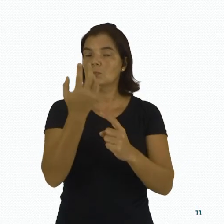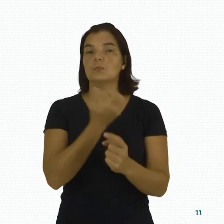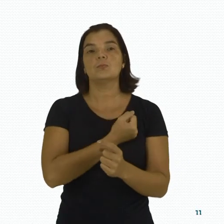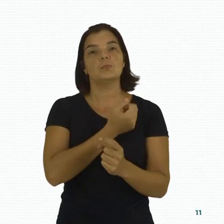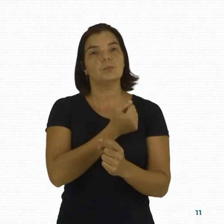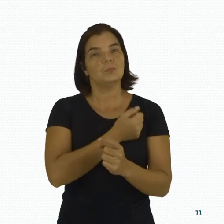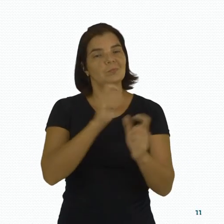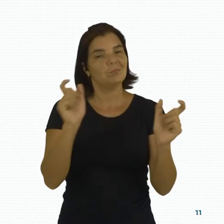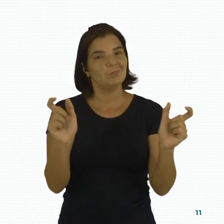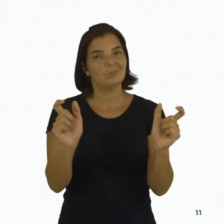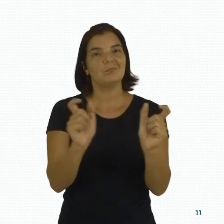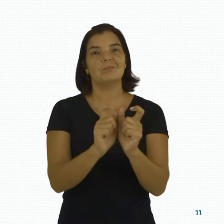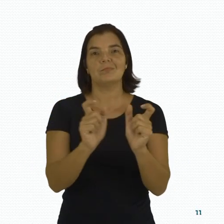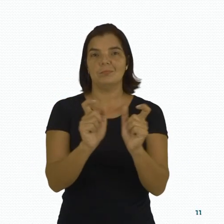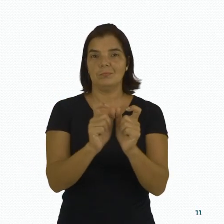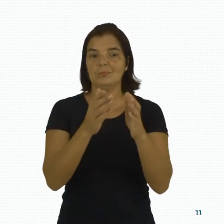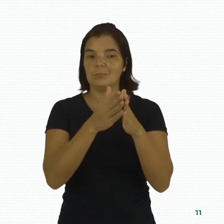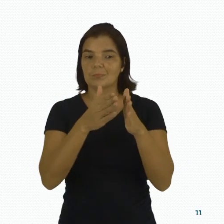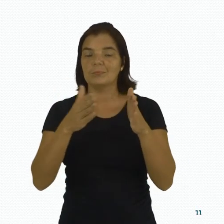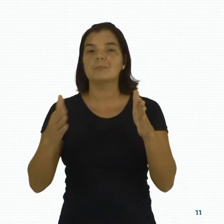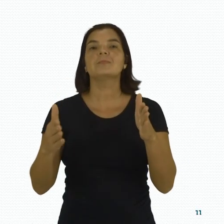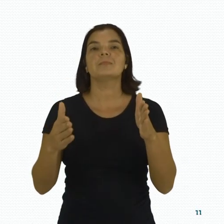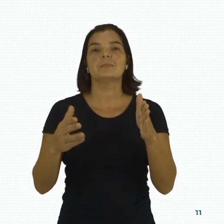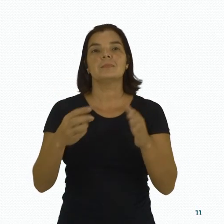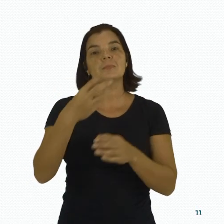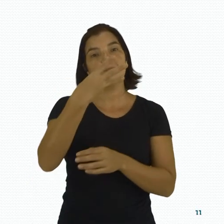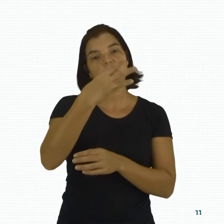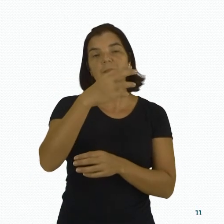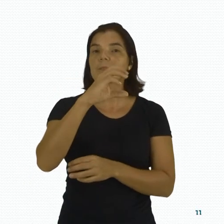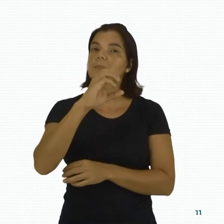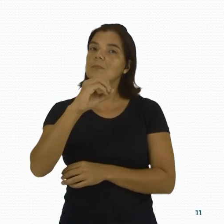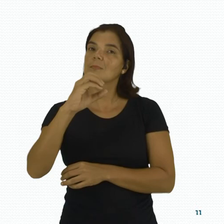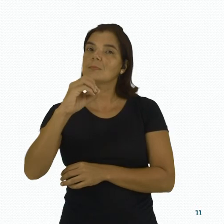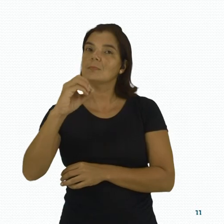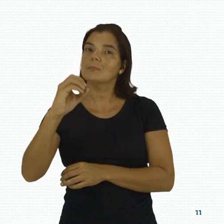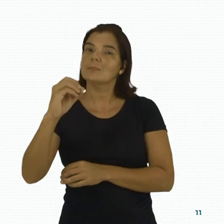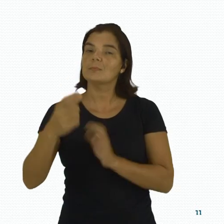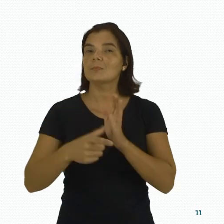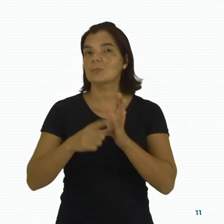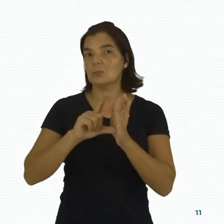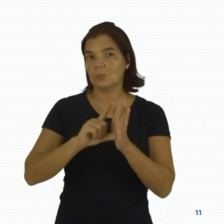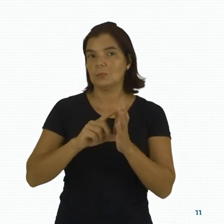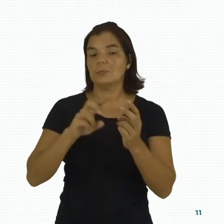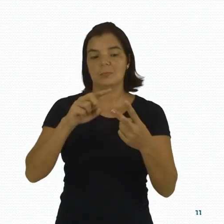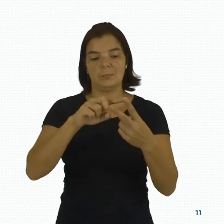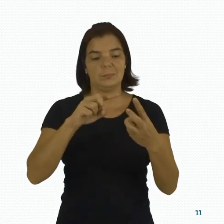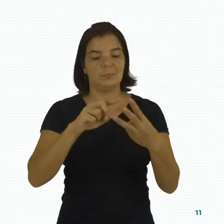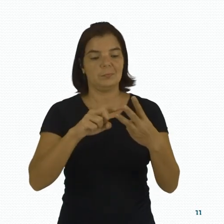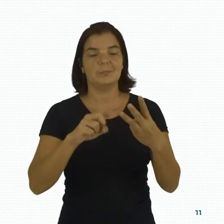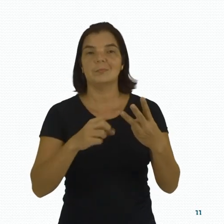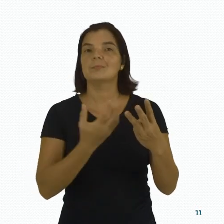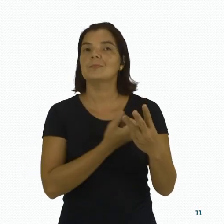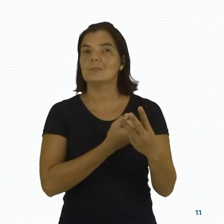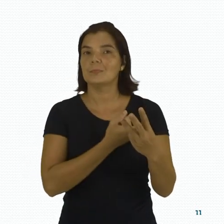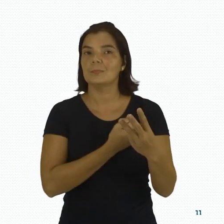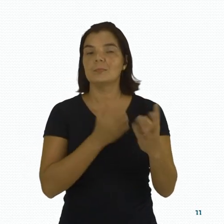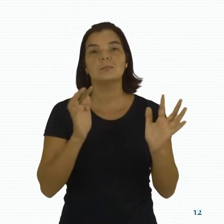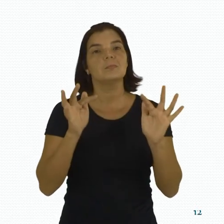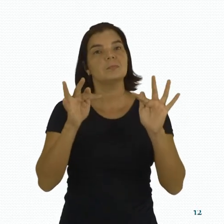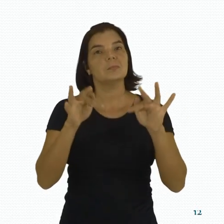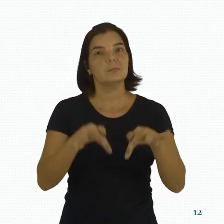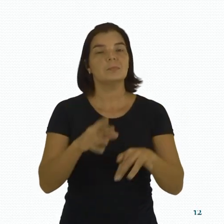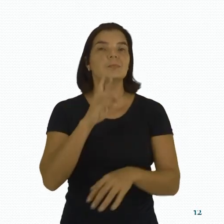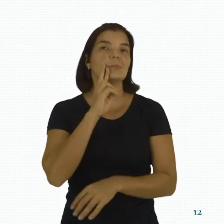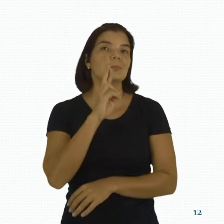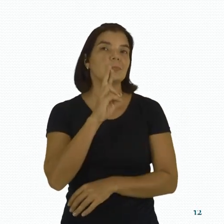algarismos formando o nosso período, e 3 zeros, porque nós temos o anteperíodo formado por 3 algarismos. Então, para